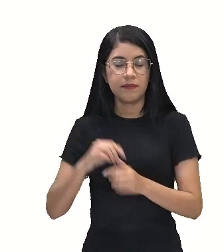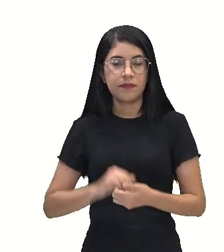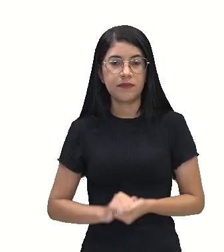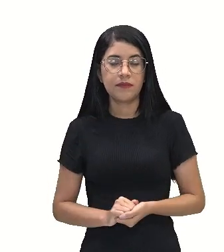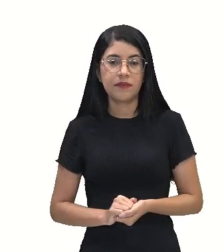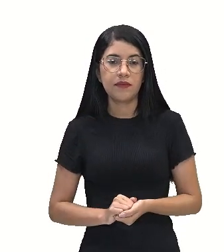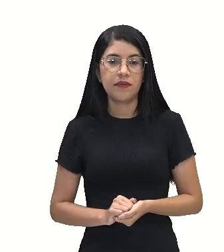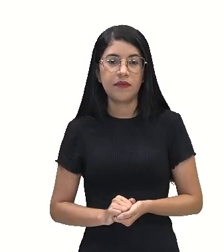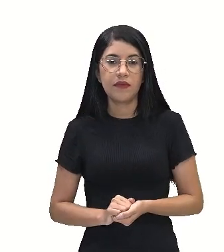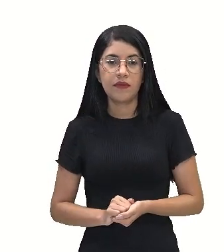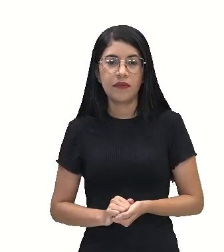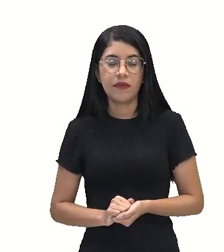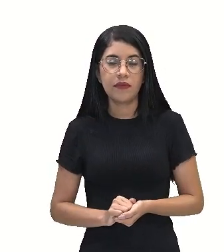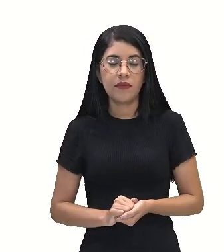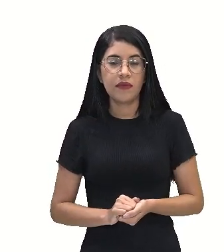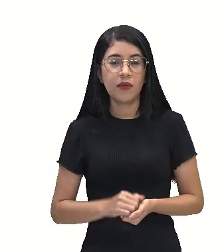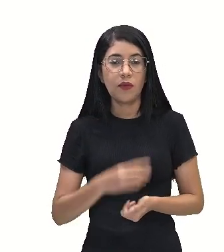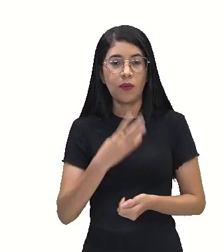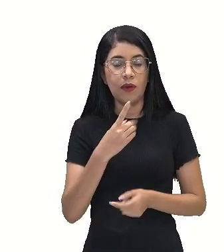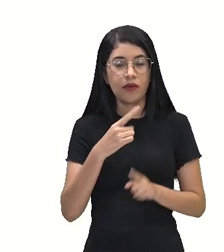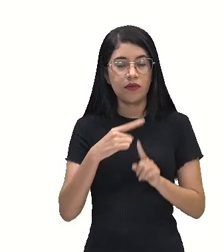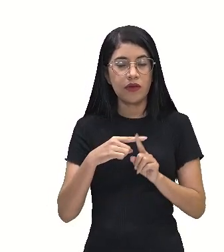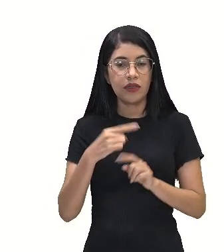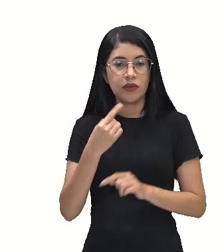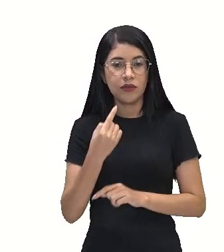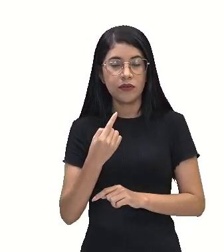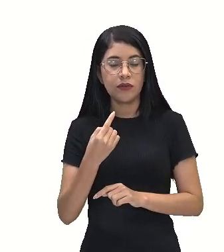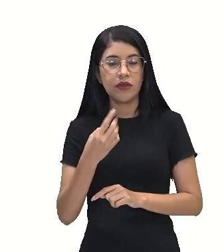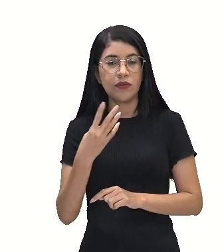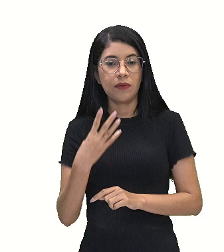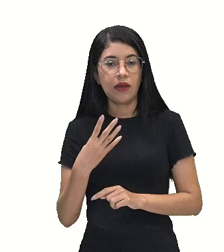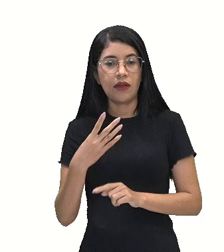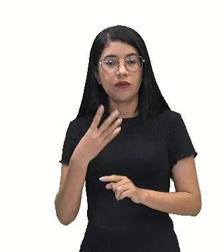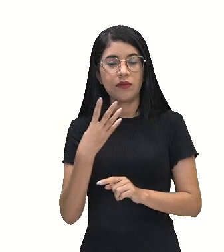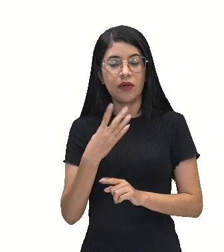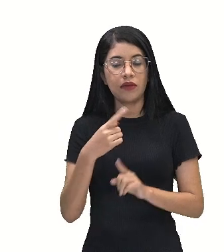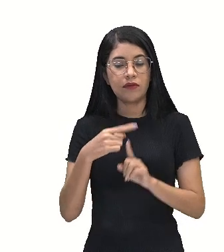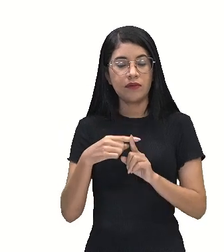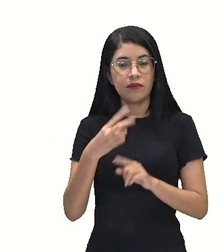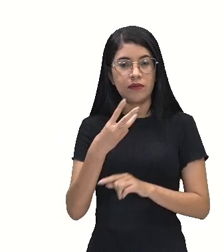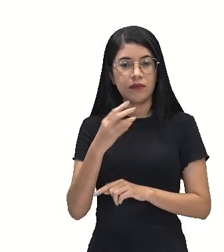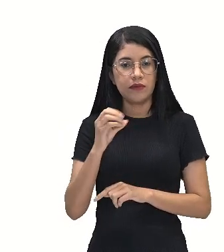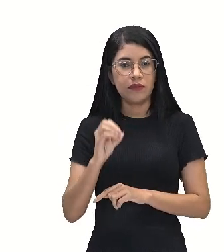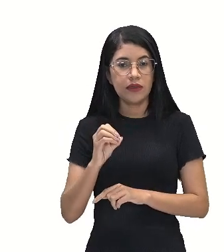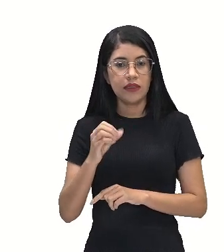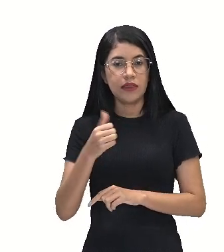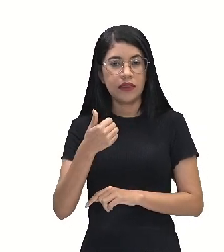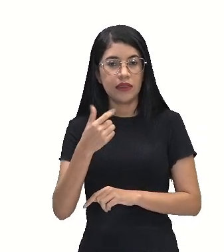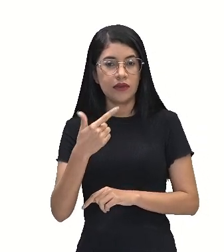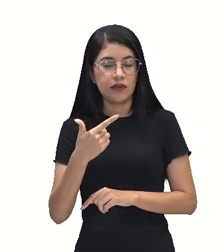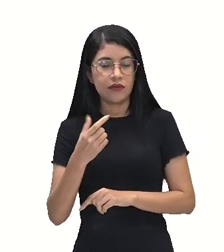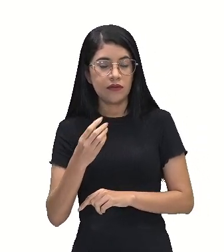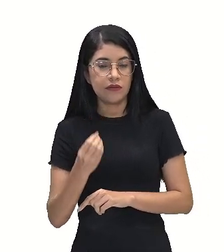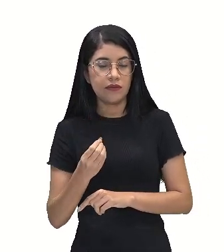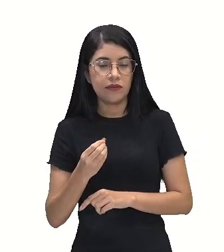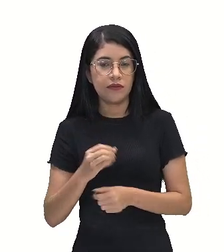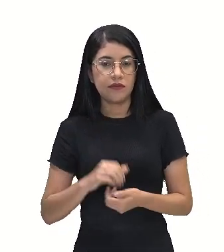né? 4 vezes 1, 4. 4 vezes 30, 120. Isso daqui vai ser igual a